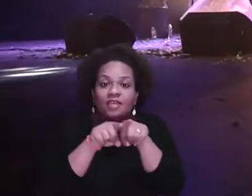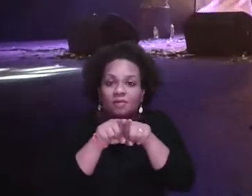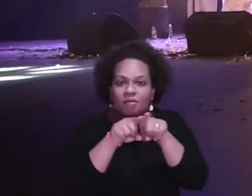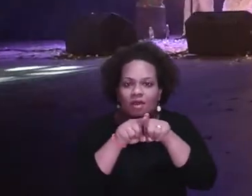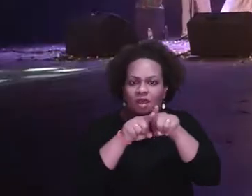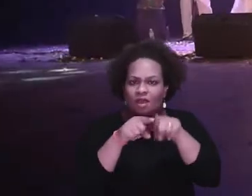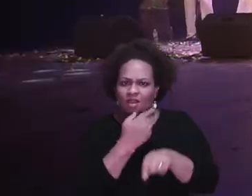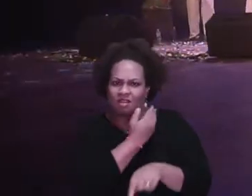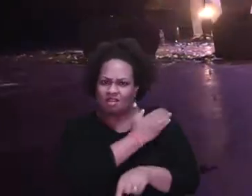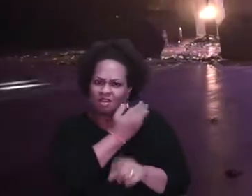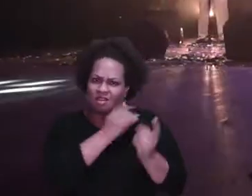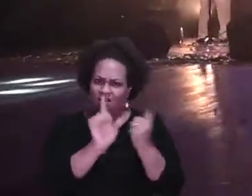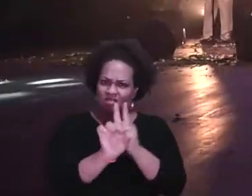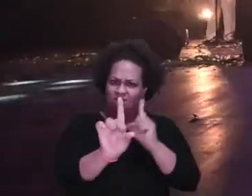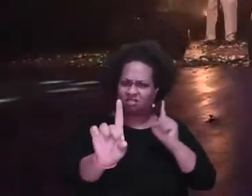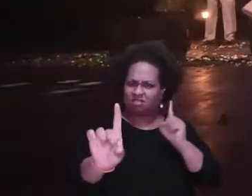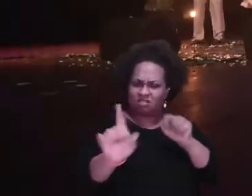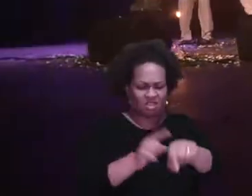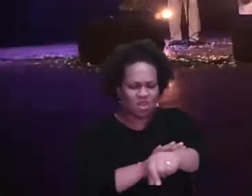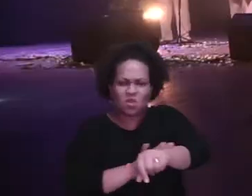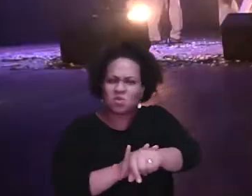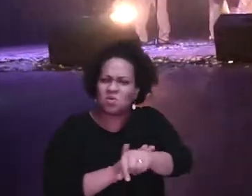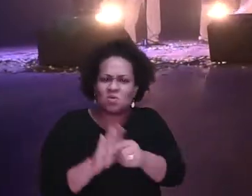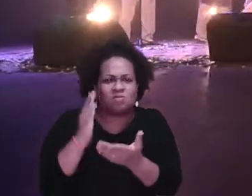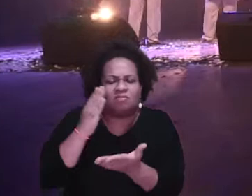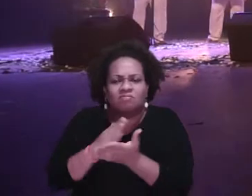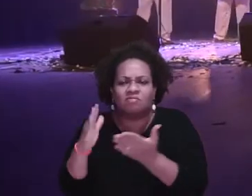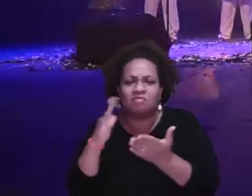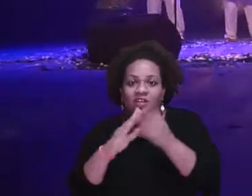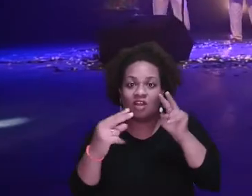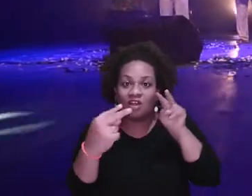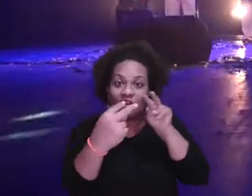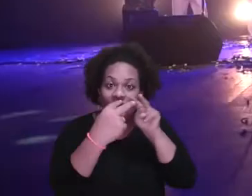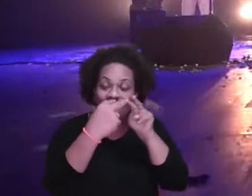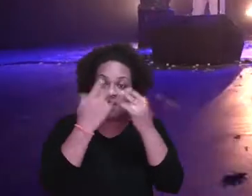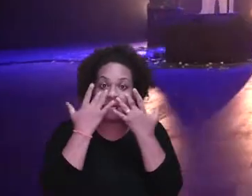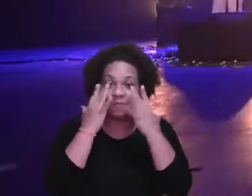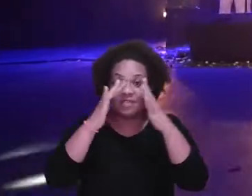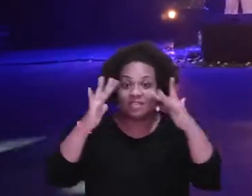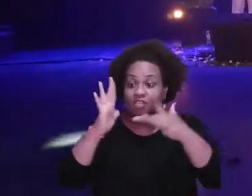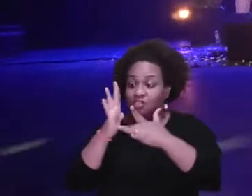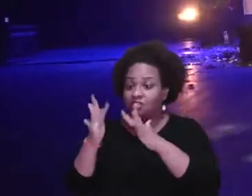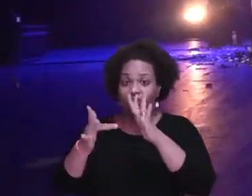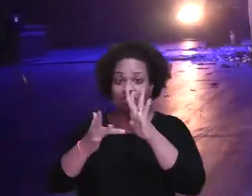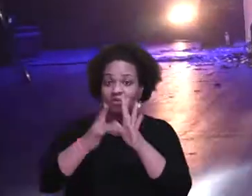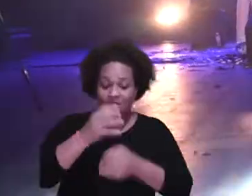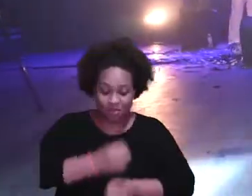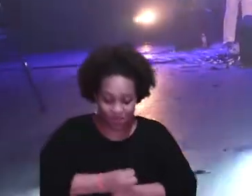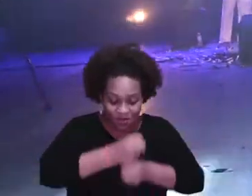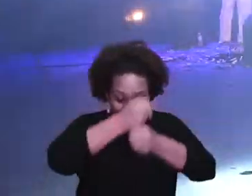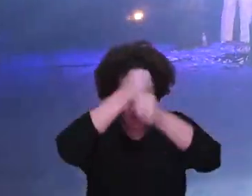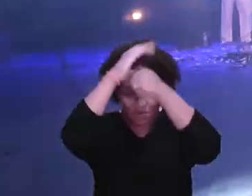irmão não me discriminar abobreiro importar veja o brilho dos olhos não de Jesus